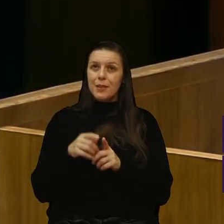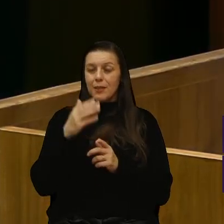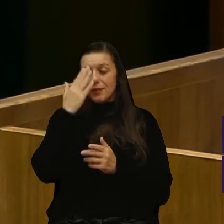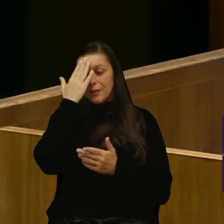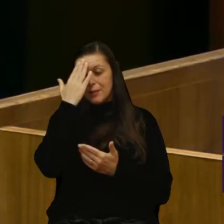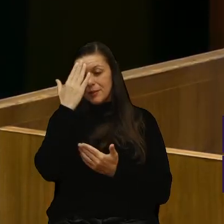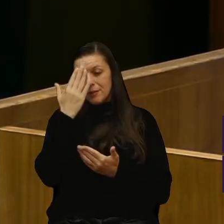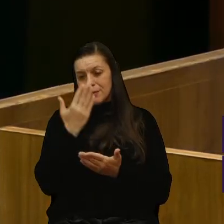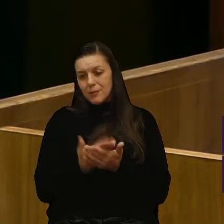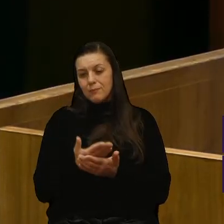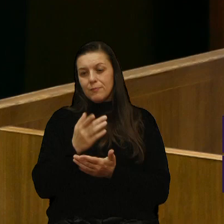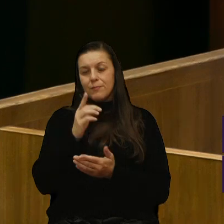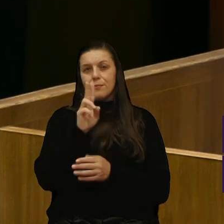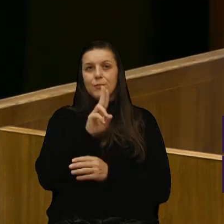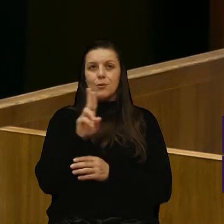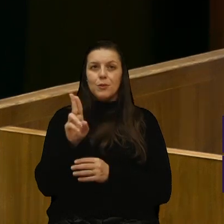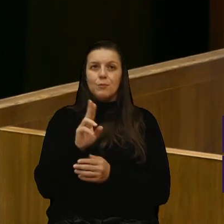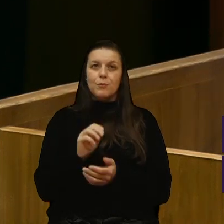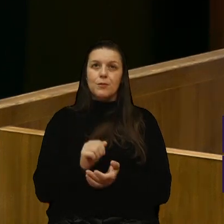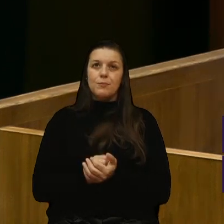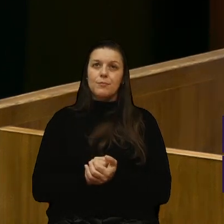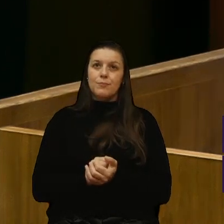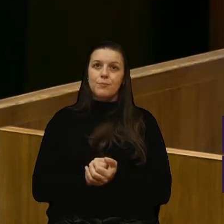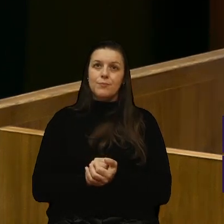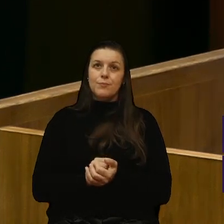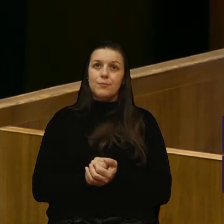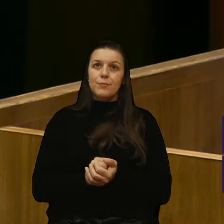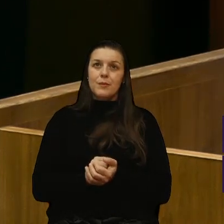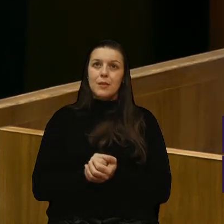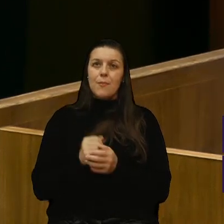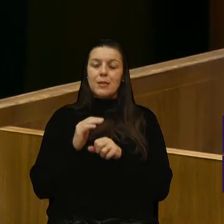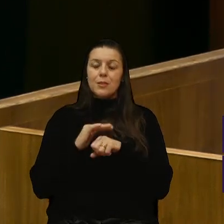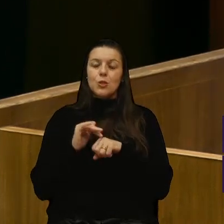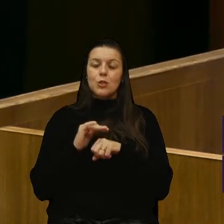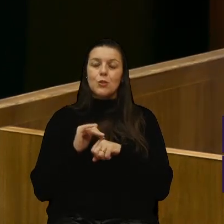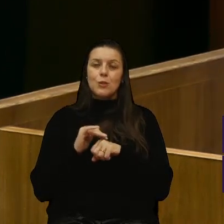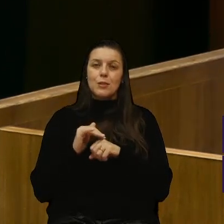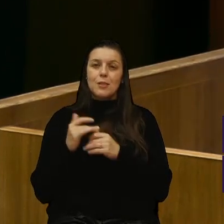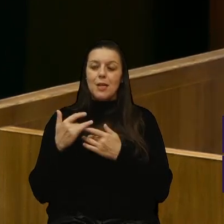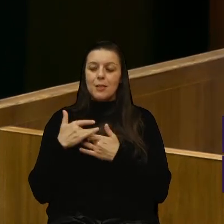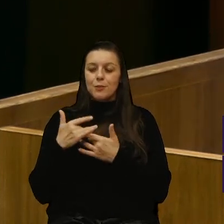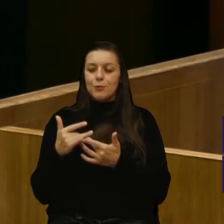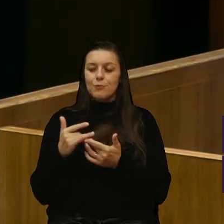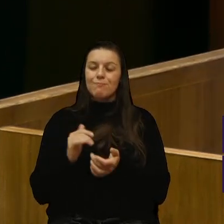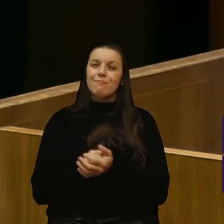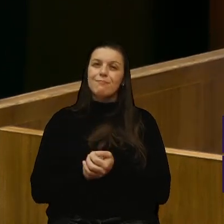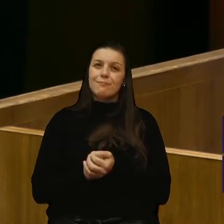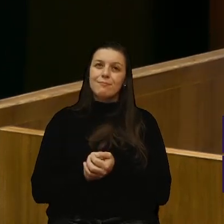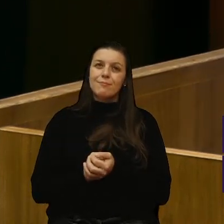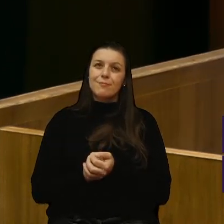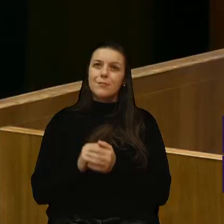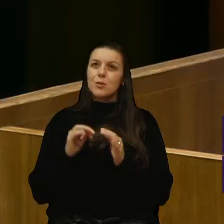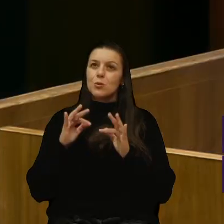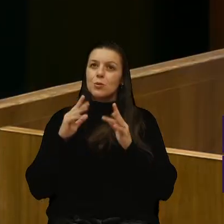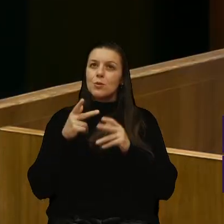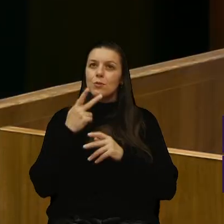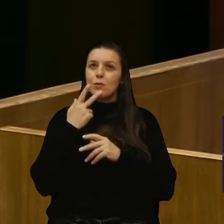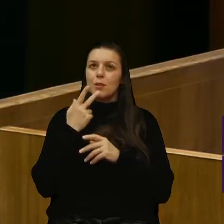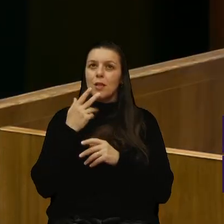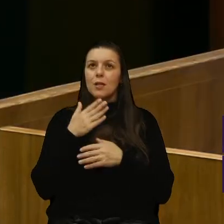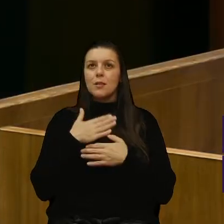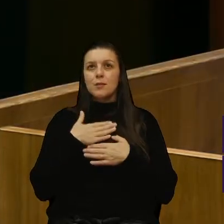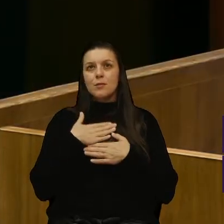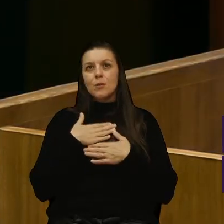de vocês no meu nome, mas especialmente a generosidade. Porque tudo que falaram a meu respeito,